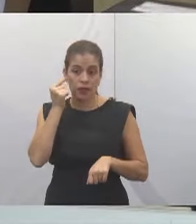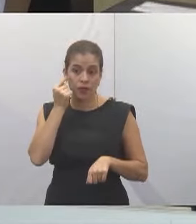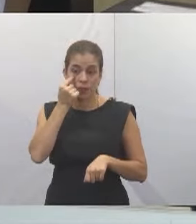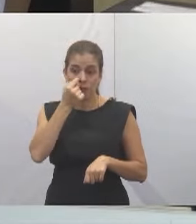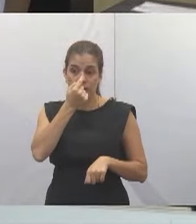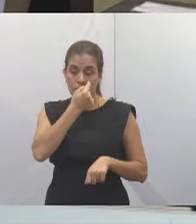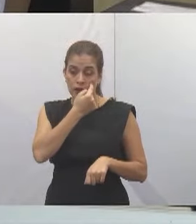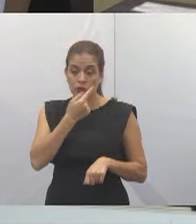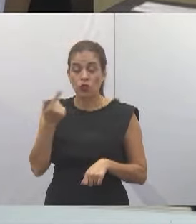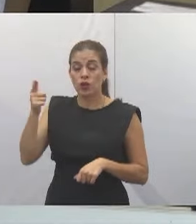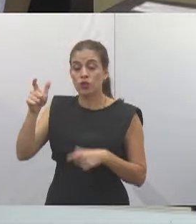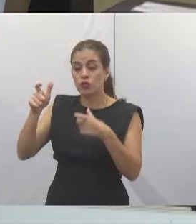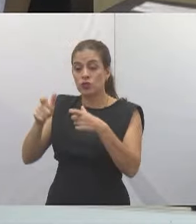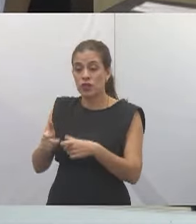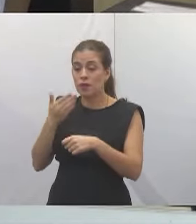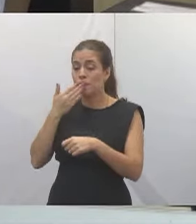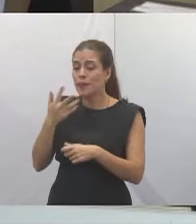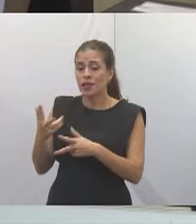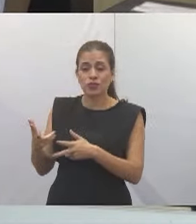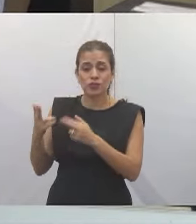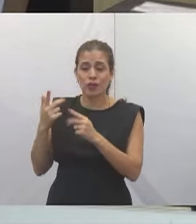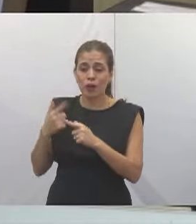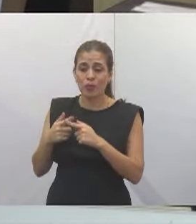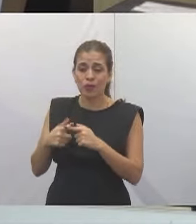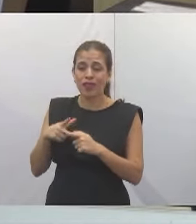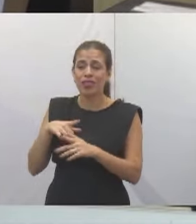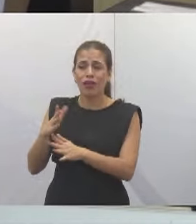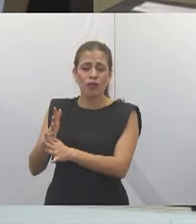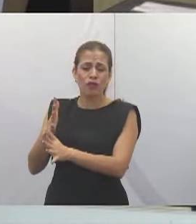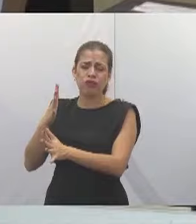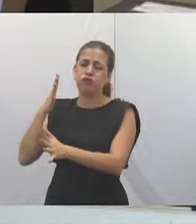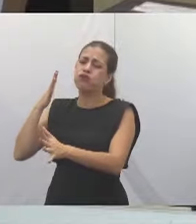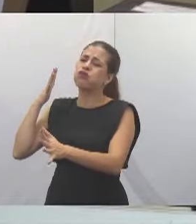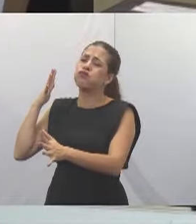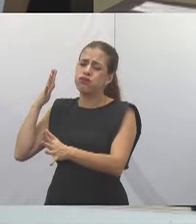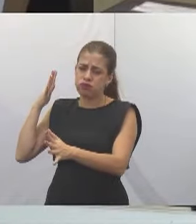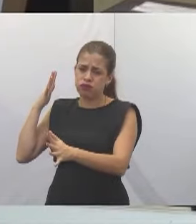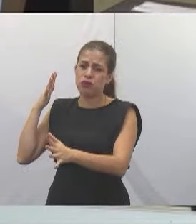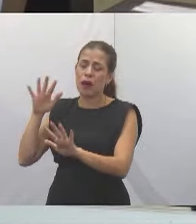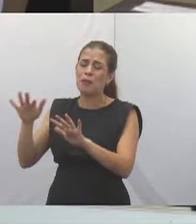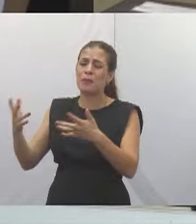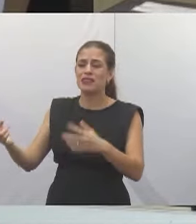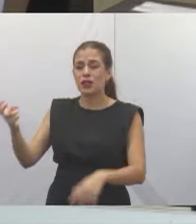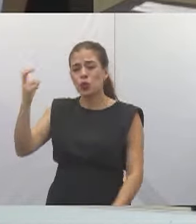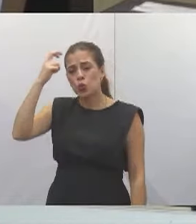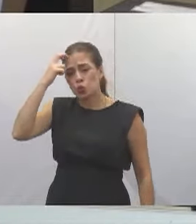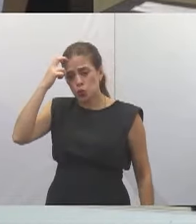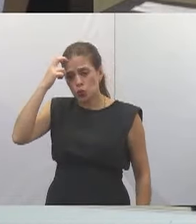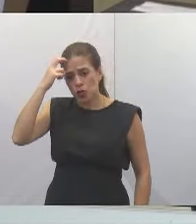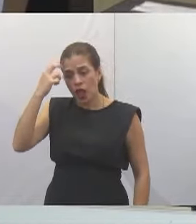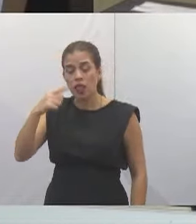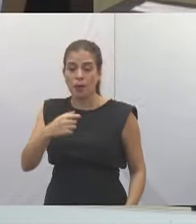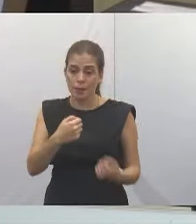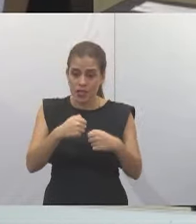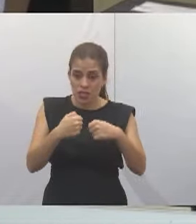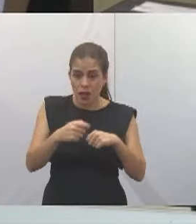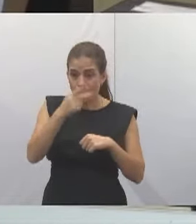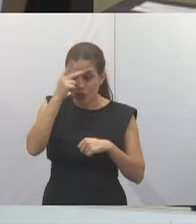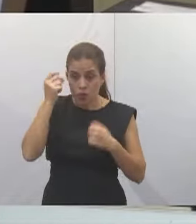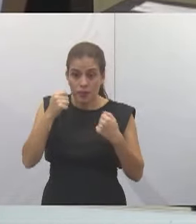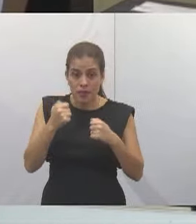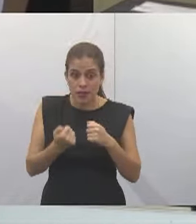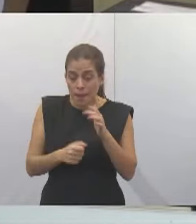vão pedir a mesma coisa, porque todas elas têm essa fila. Mas isso é um pouco da cultura. Existe a necessidade, aquele cara que precisa